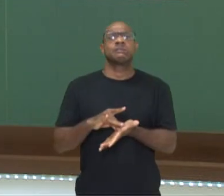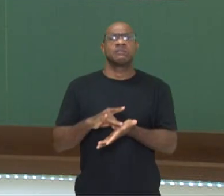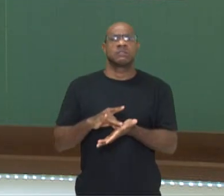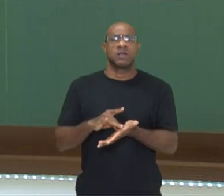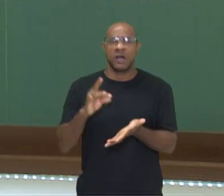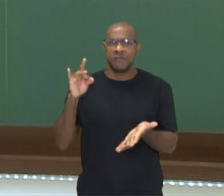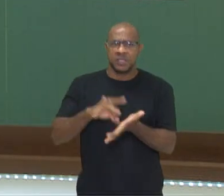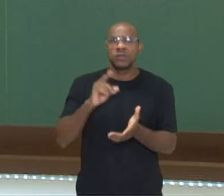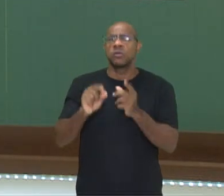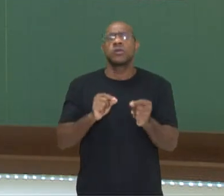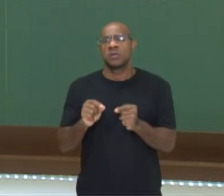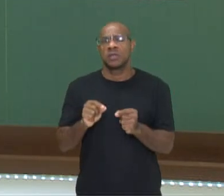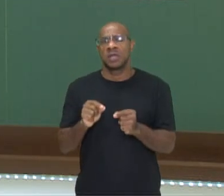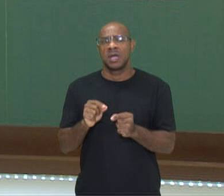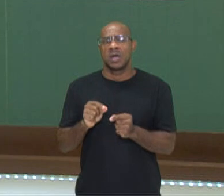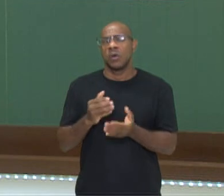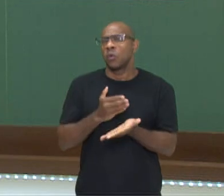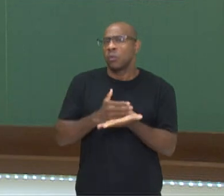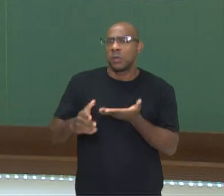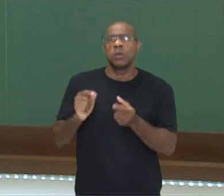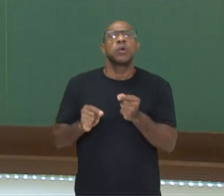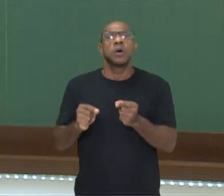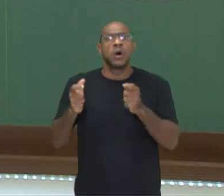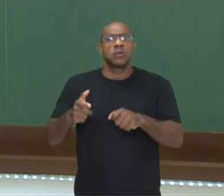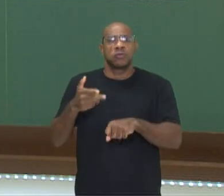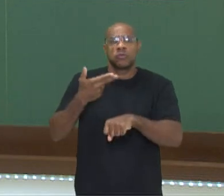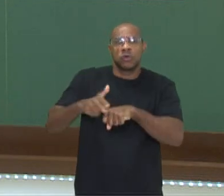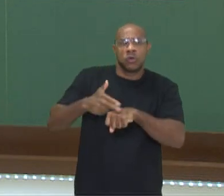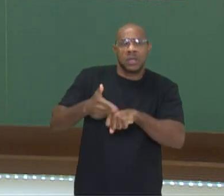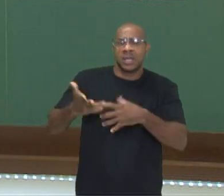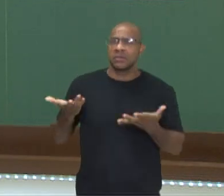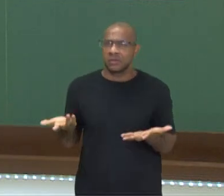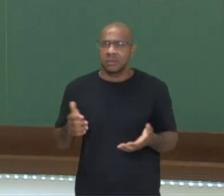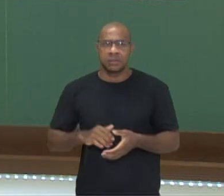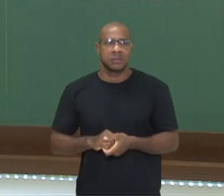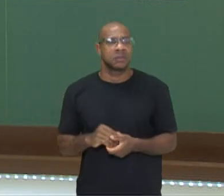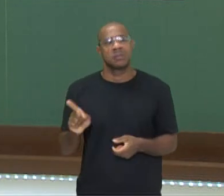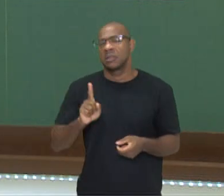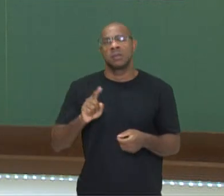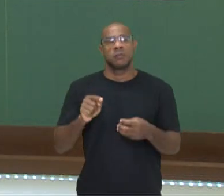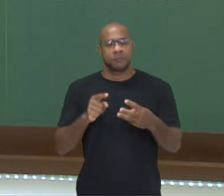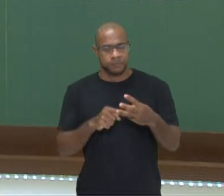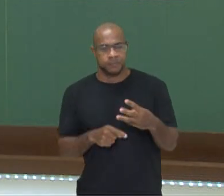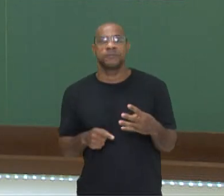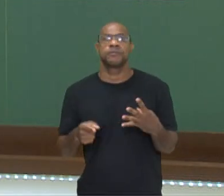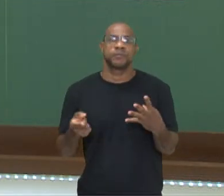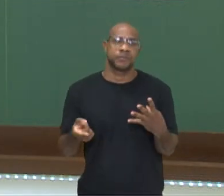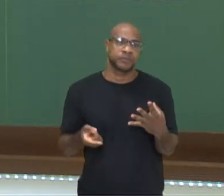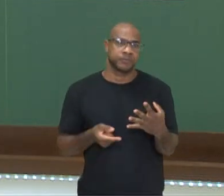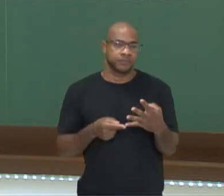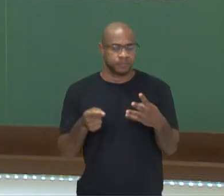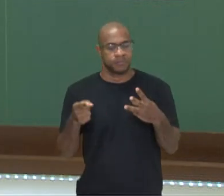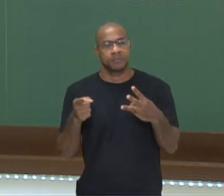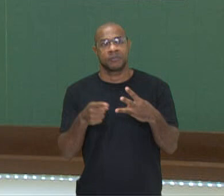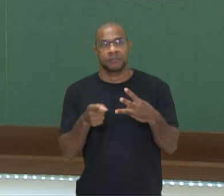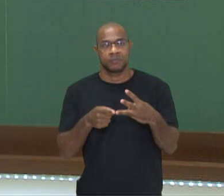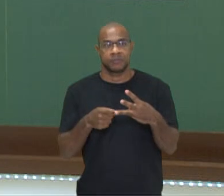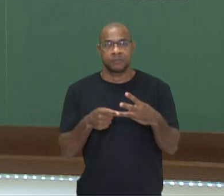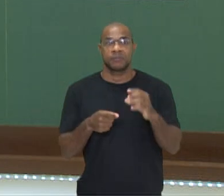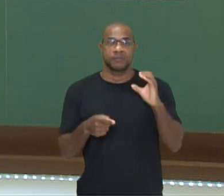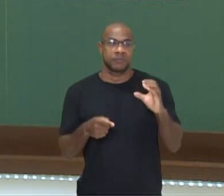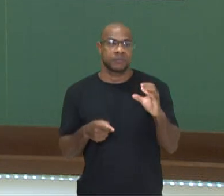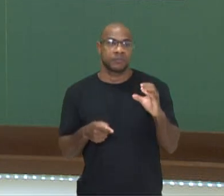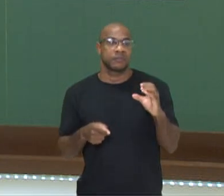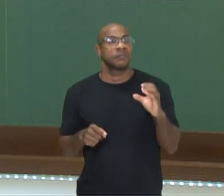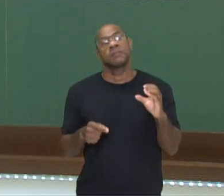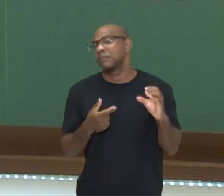finalmente a verdadeira origem. Não, nós temos mais um estudo, portanto, a alternativa C,